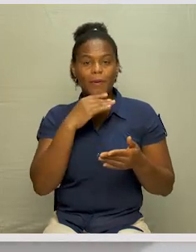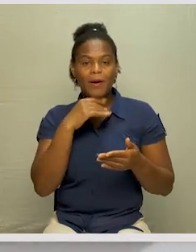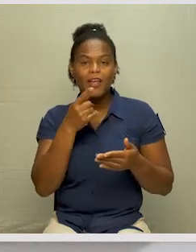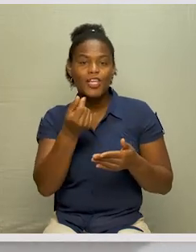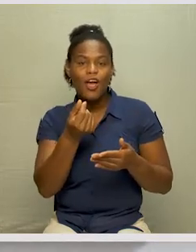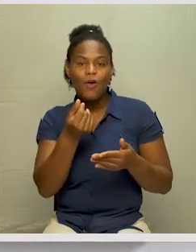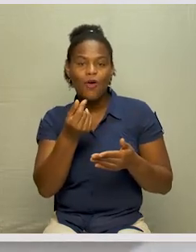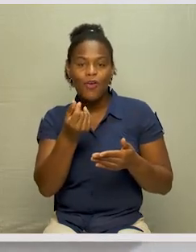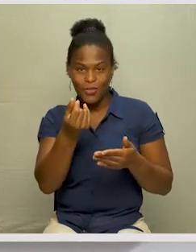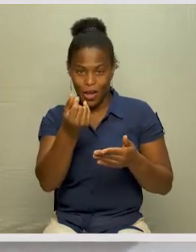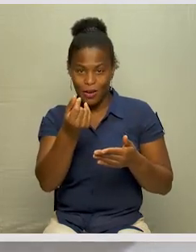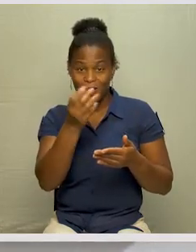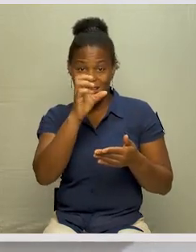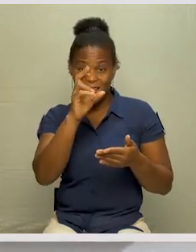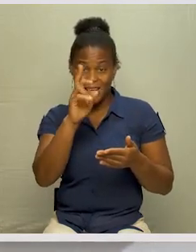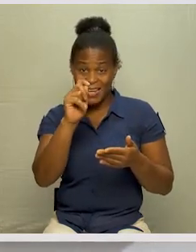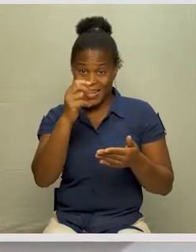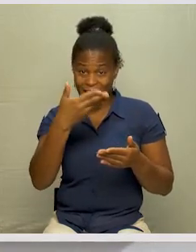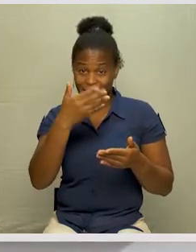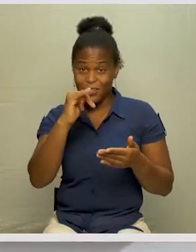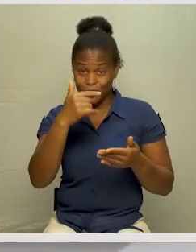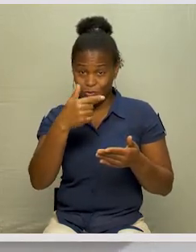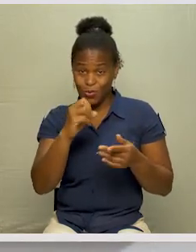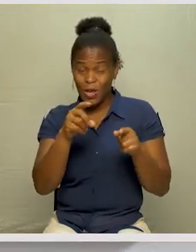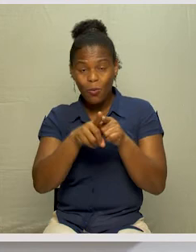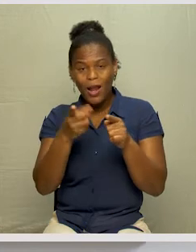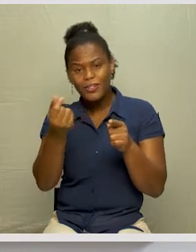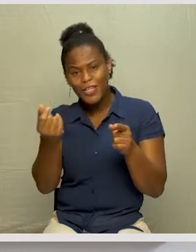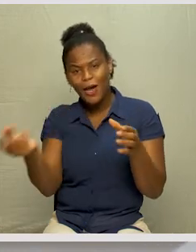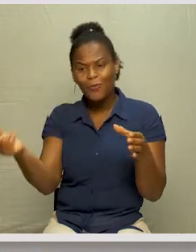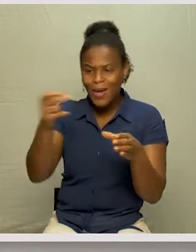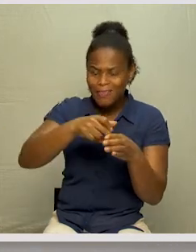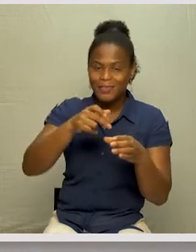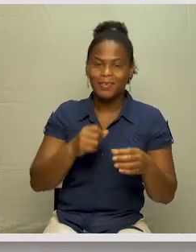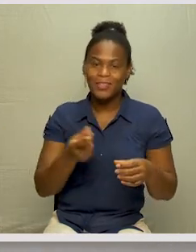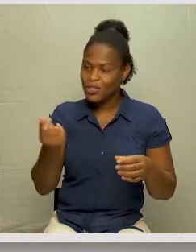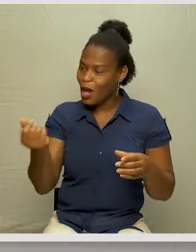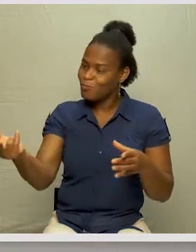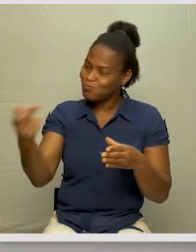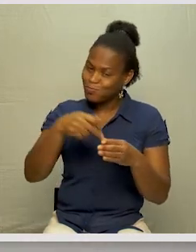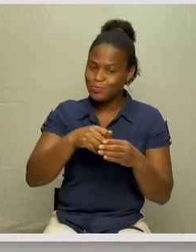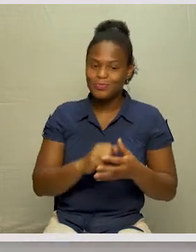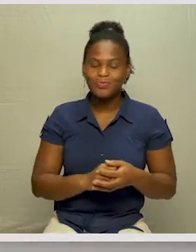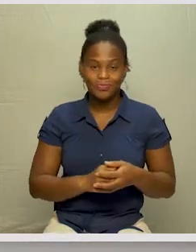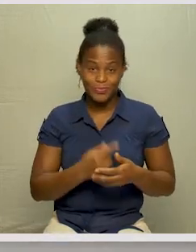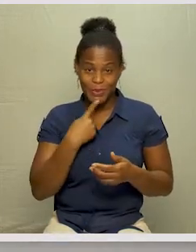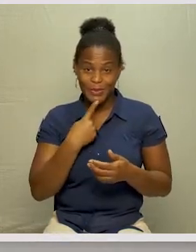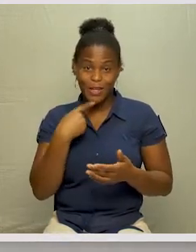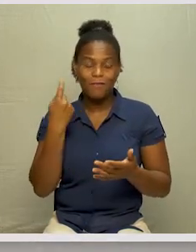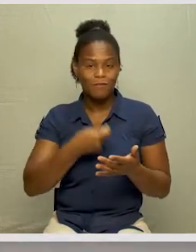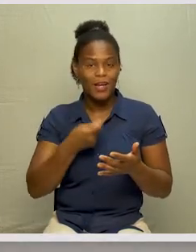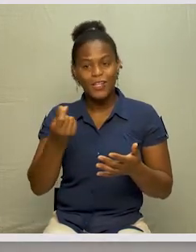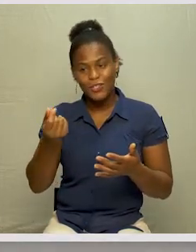vocês sabem, é entrada de dinheiro. Balança financeira é a balança que registra os investimentos.